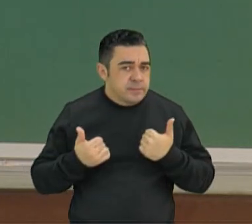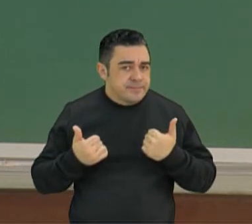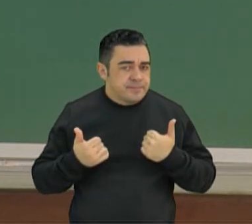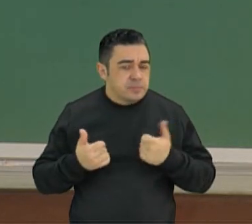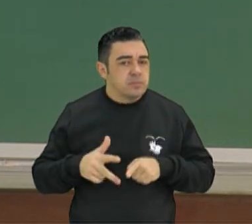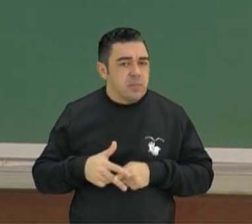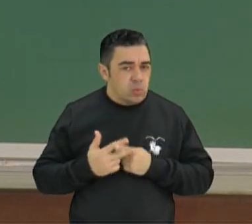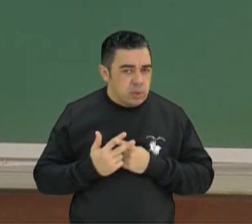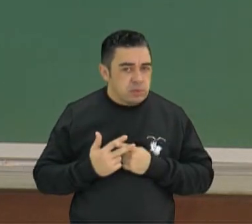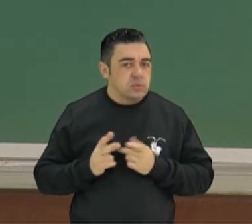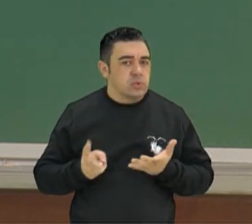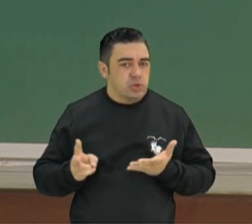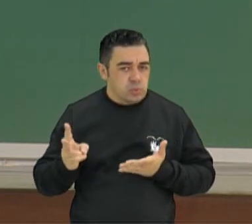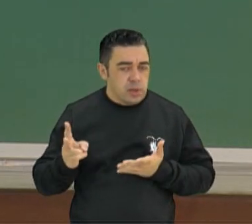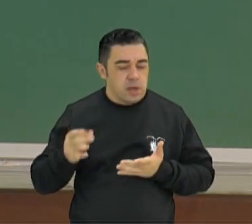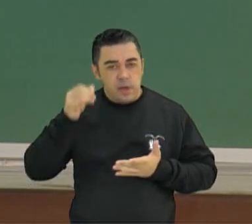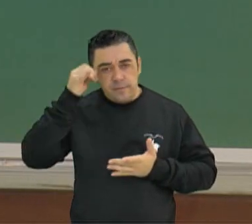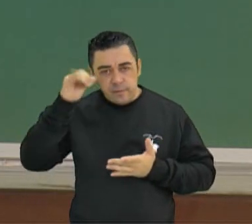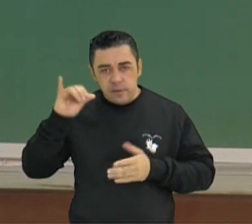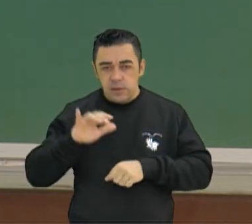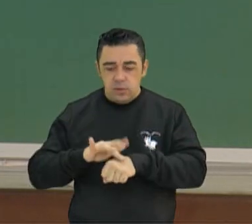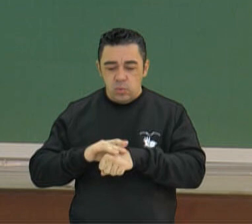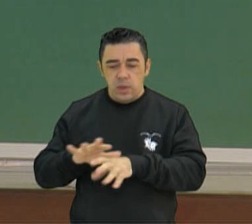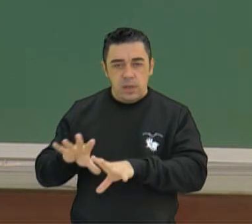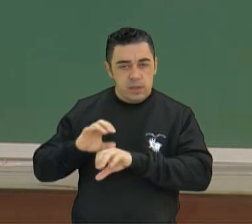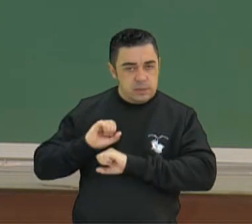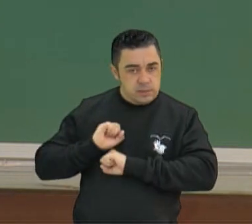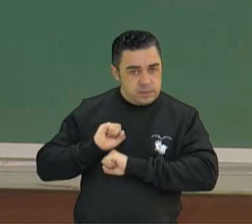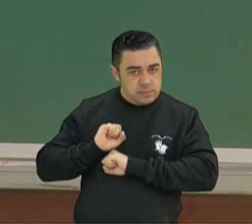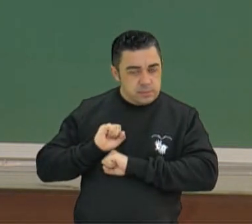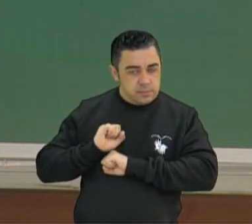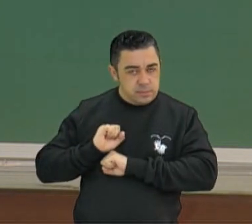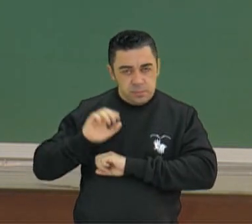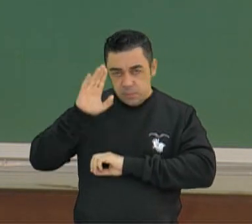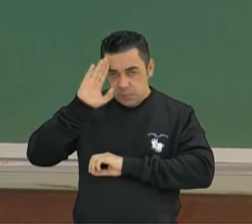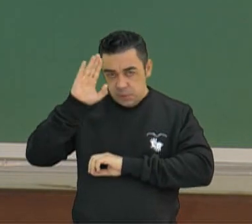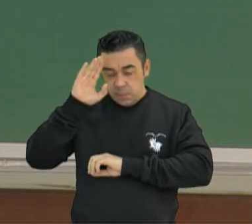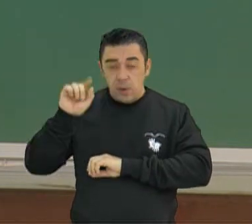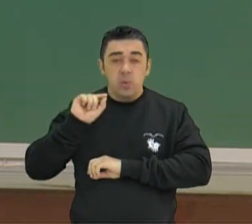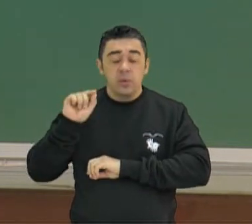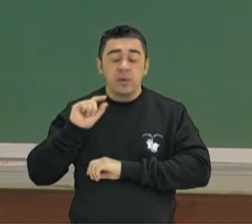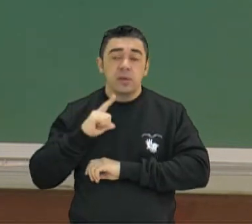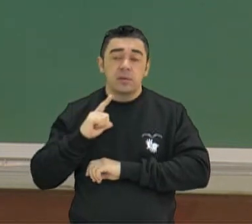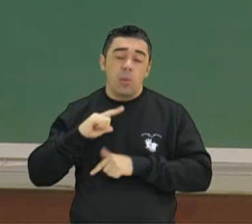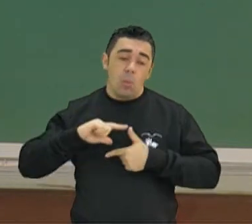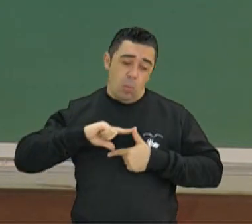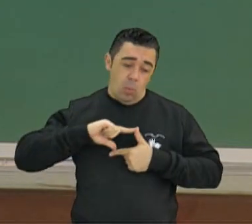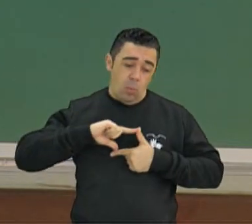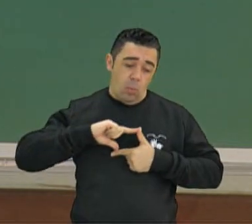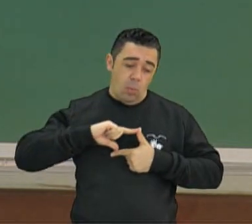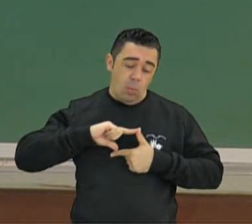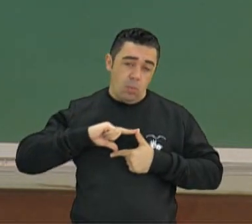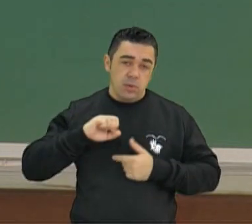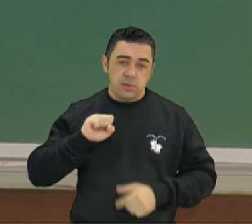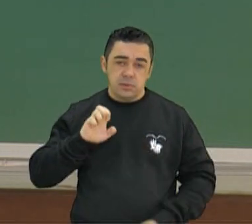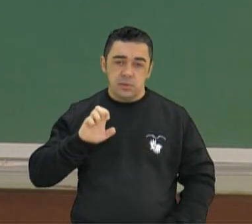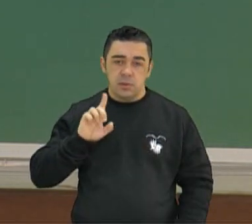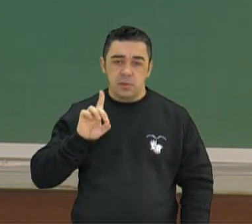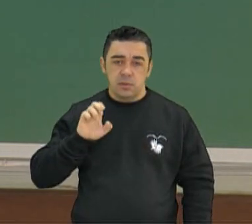manutenção da saúde, que eu vou evitar doenças, principalmente as doenças associadas ao sedentarismo, que nós também já